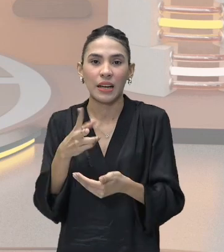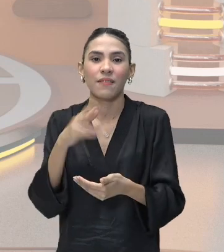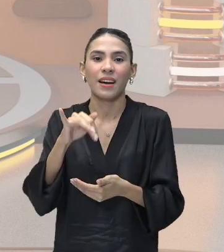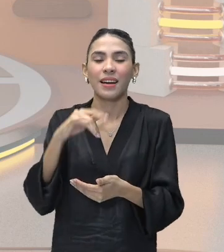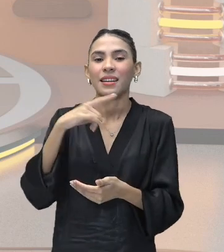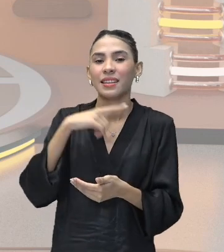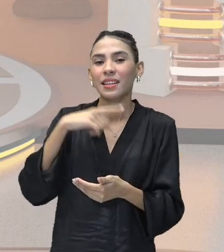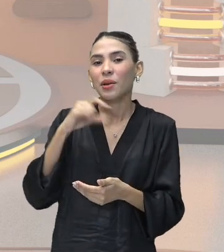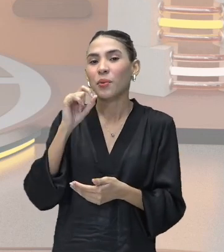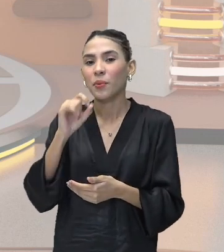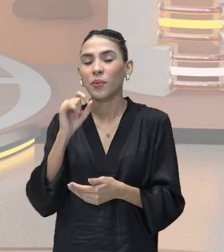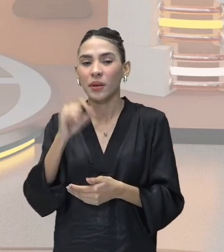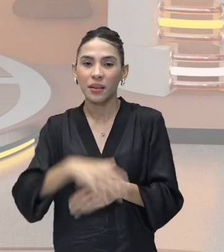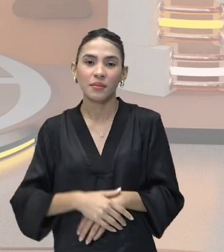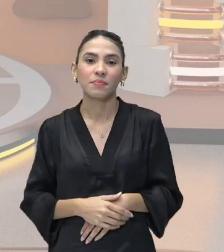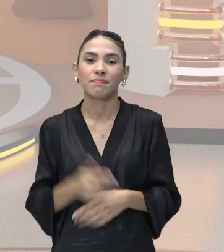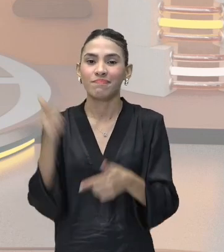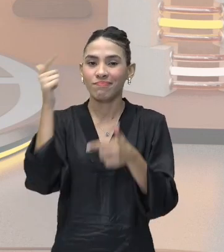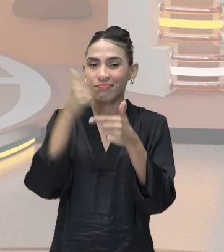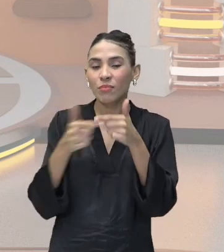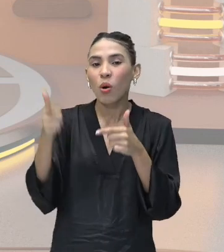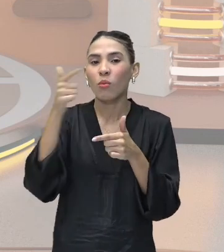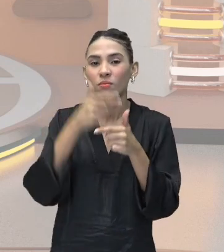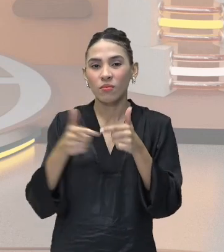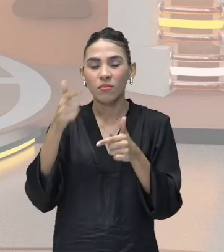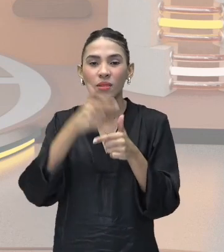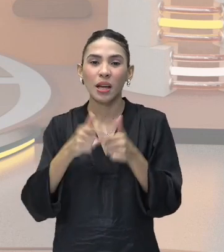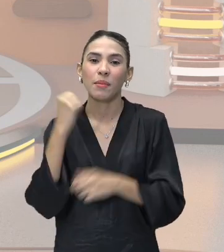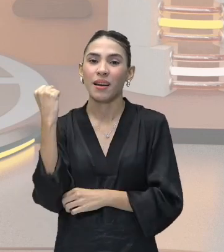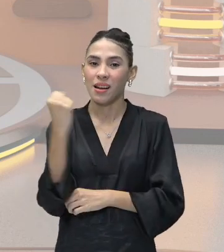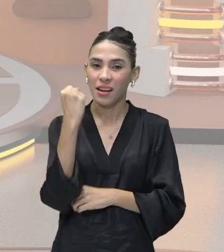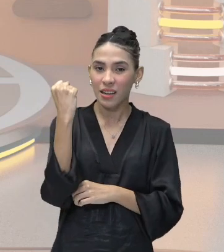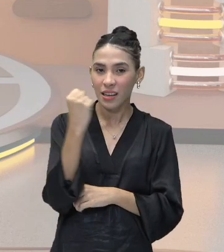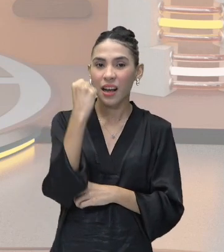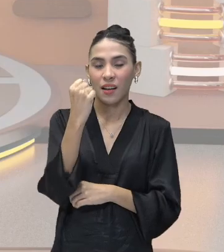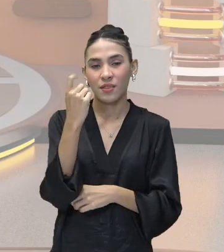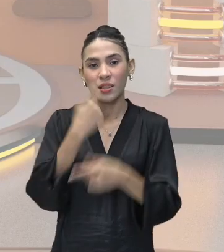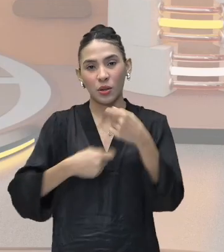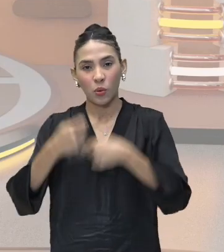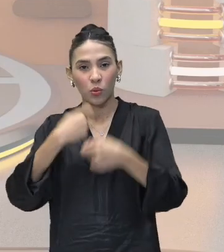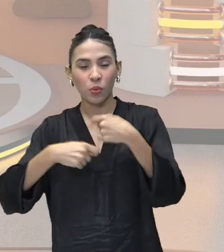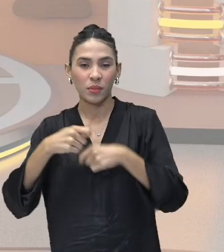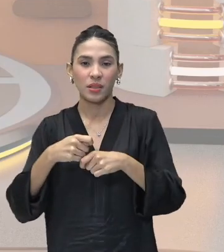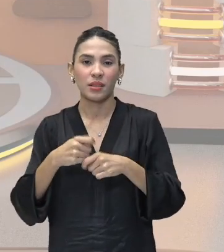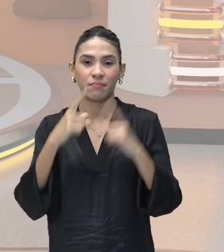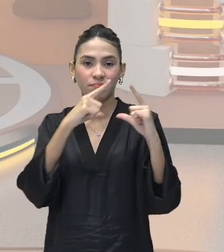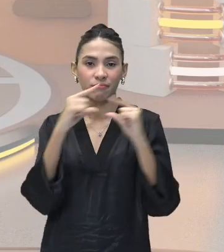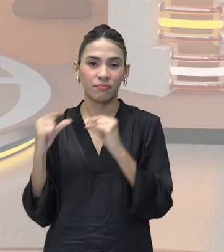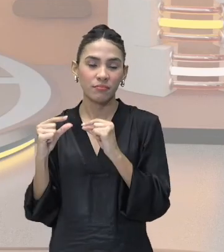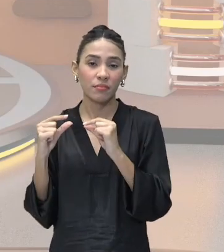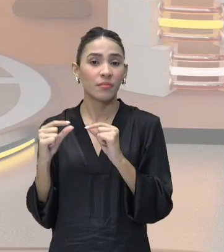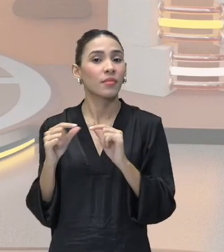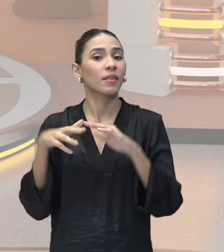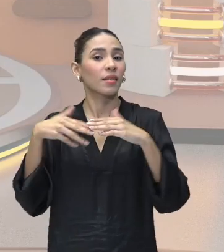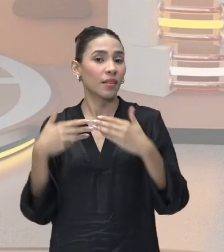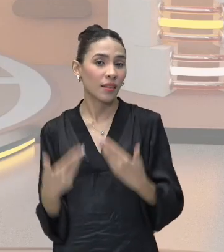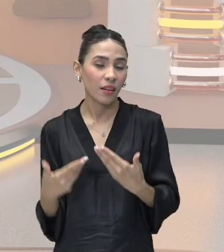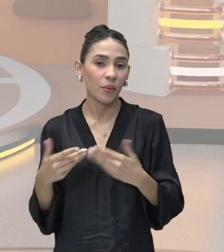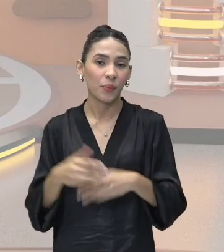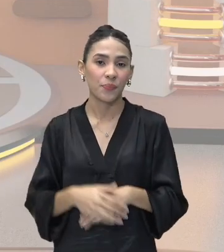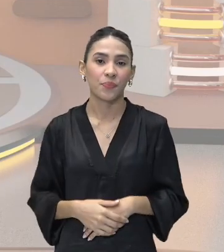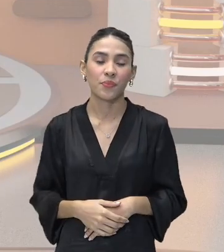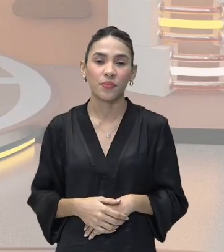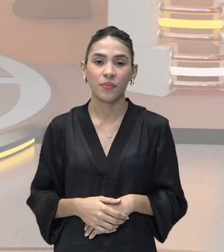passar também nesse momento a ter consequências dessa economia estadunidense que foi quebrada. Com isso, a